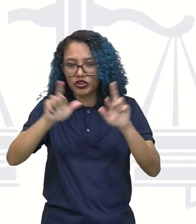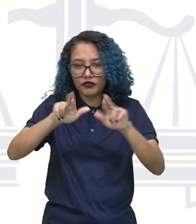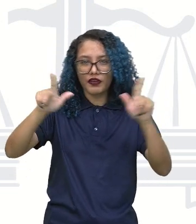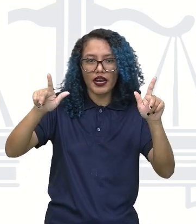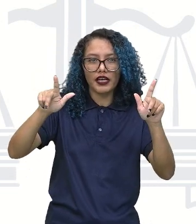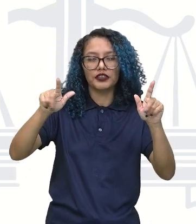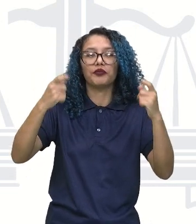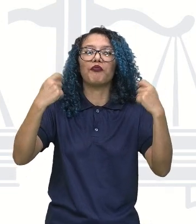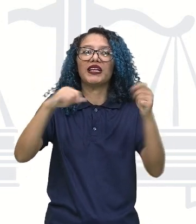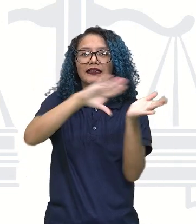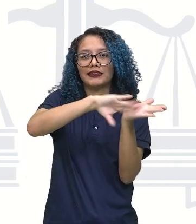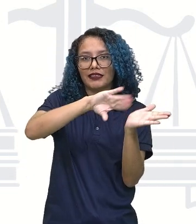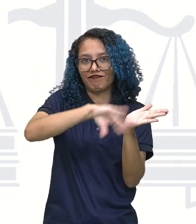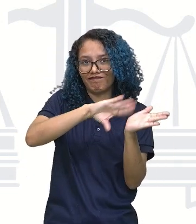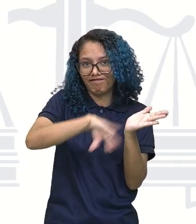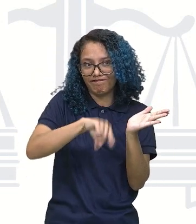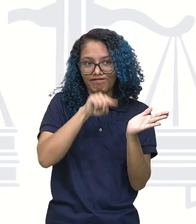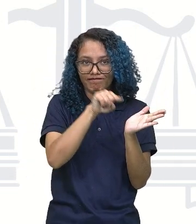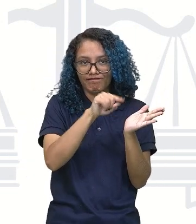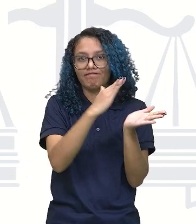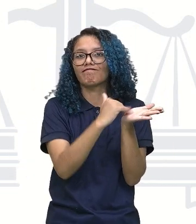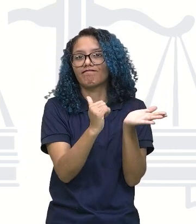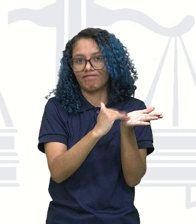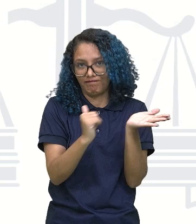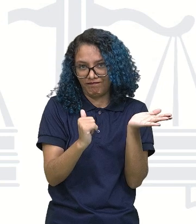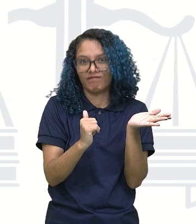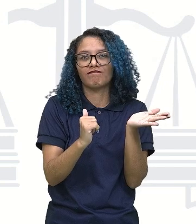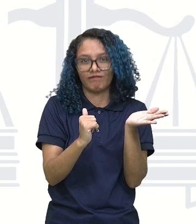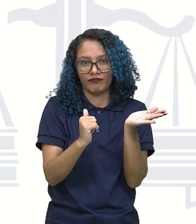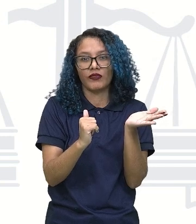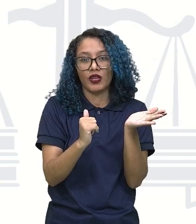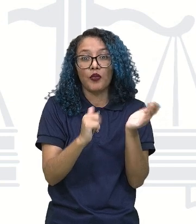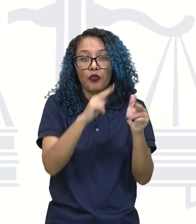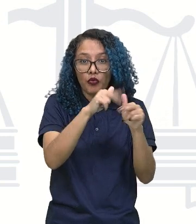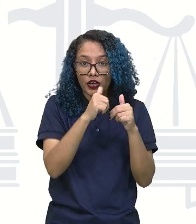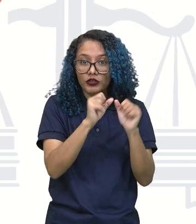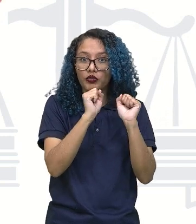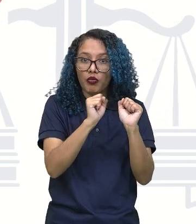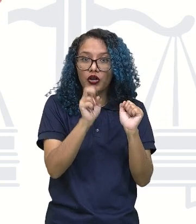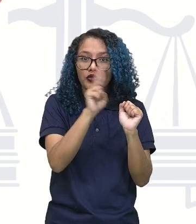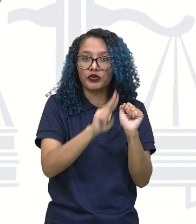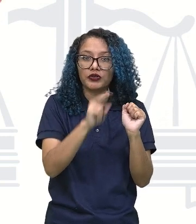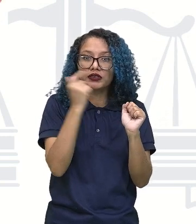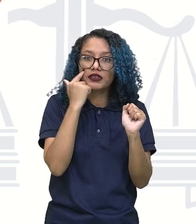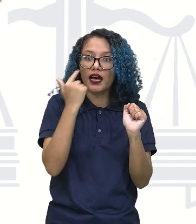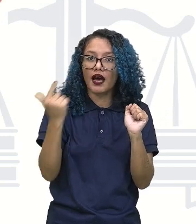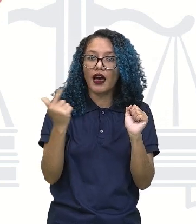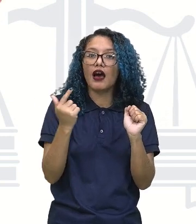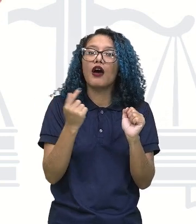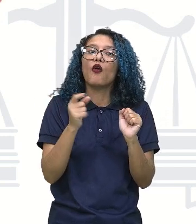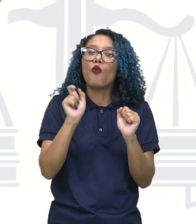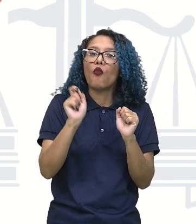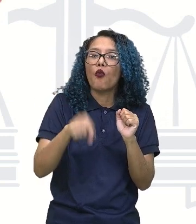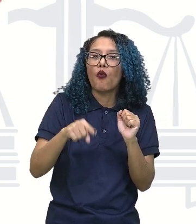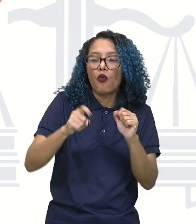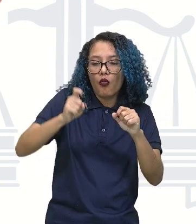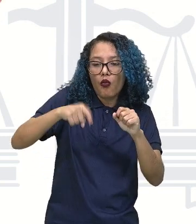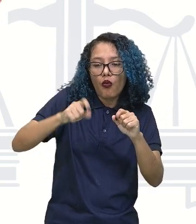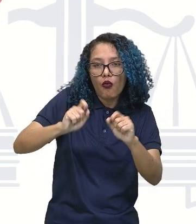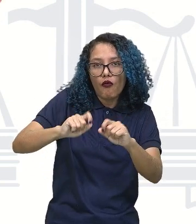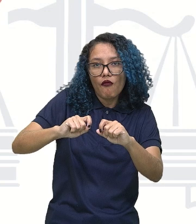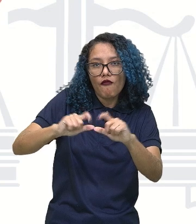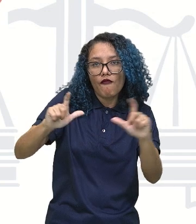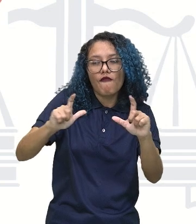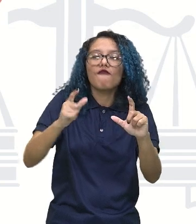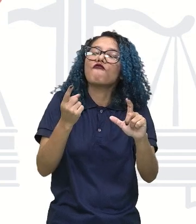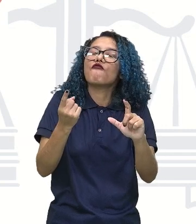que ele cadastrou, e para isso ele vai utilizar esse botãozinho vermelho, que é o botão de excluir.